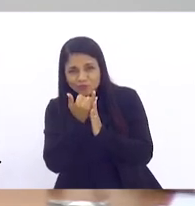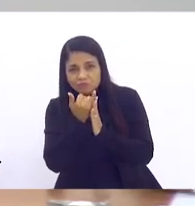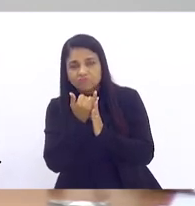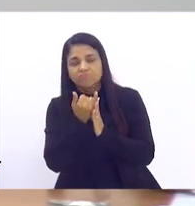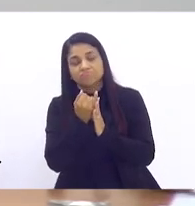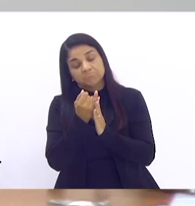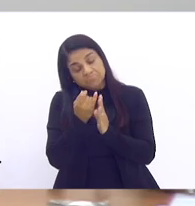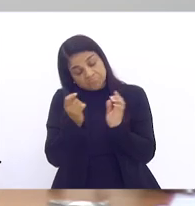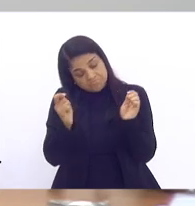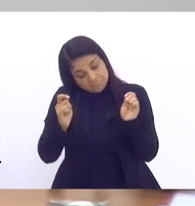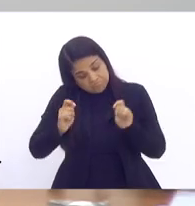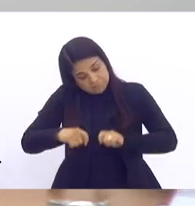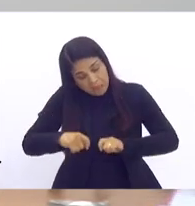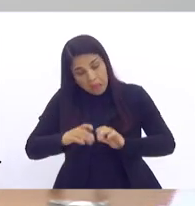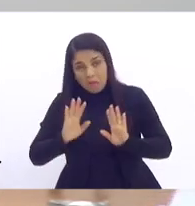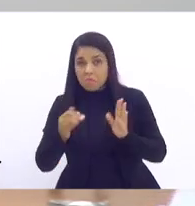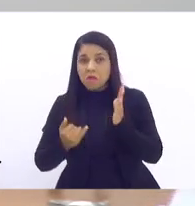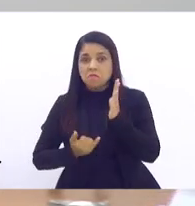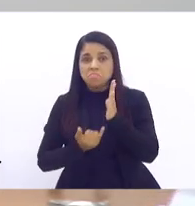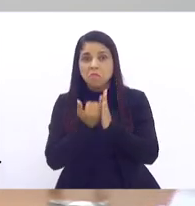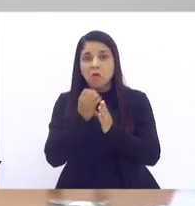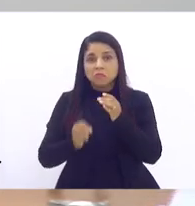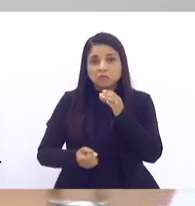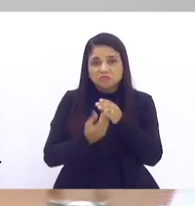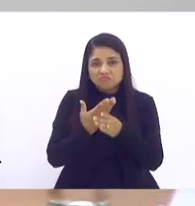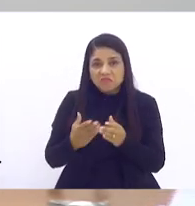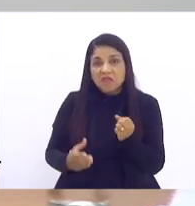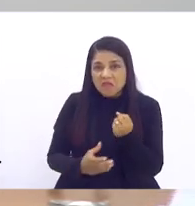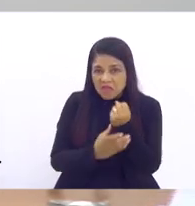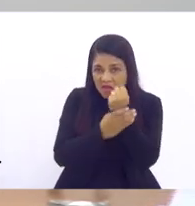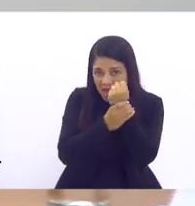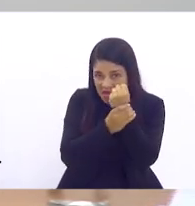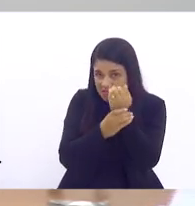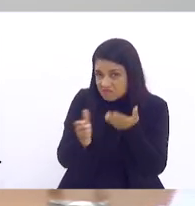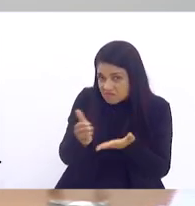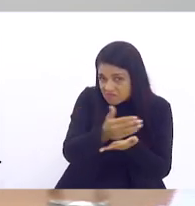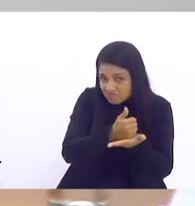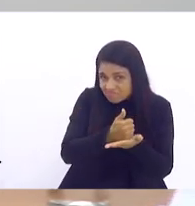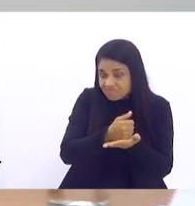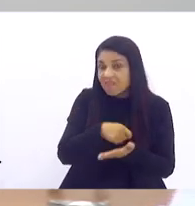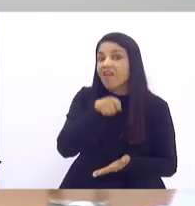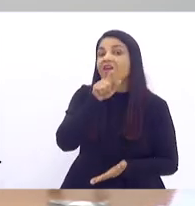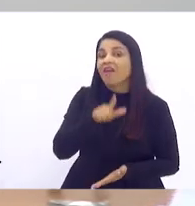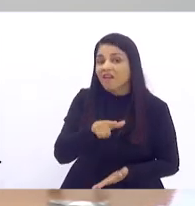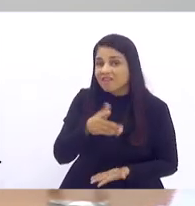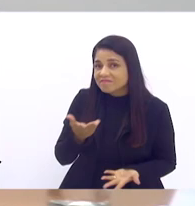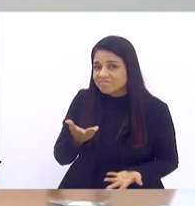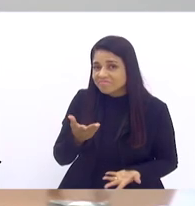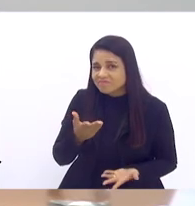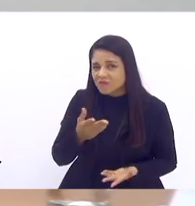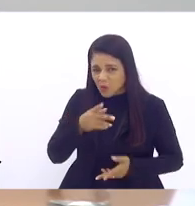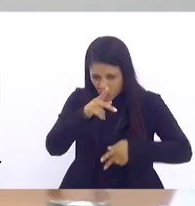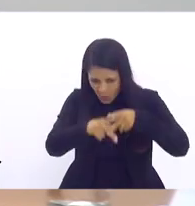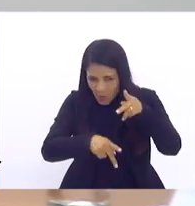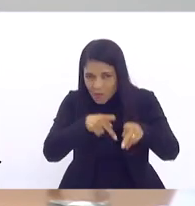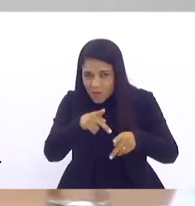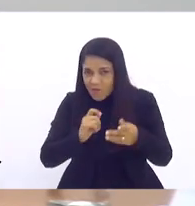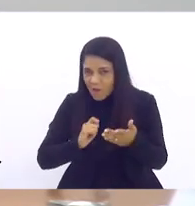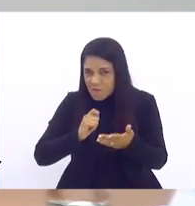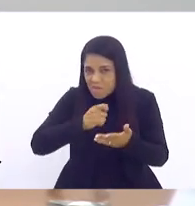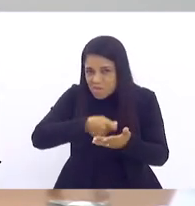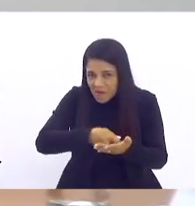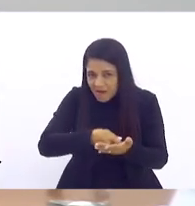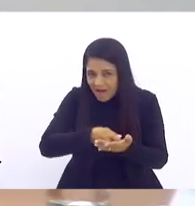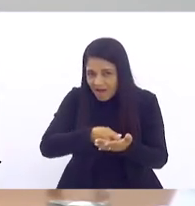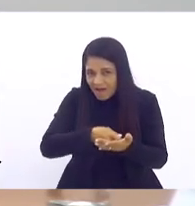criar impostos mas quem vai garantir que isso vai gerar uma arrecadação que o povo vai pagar isso mesmo não vai procurar